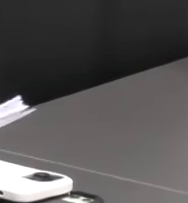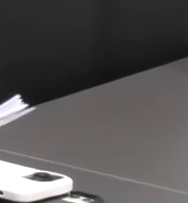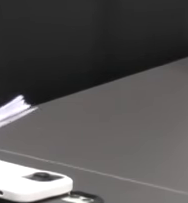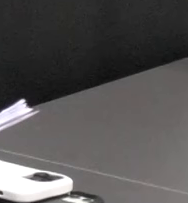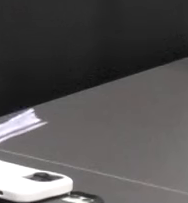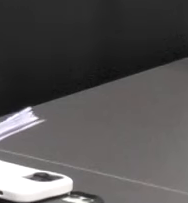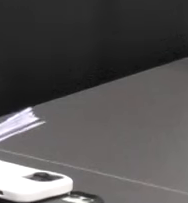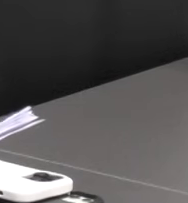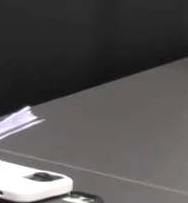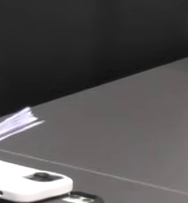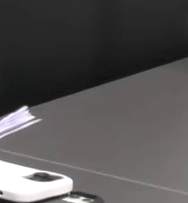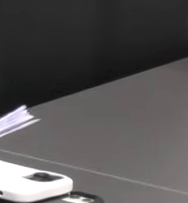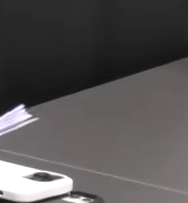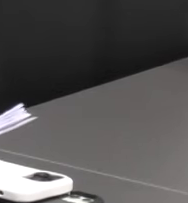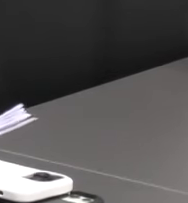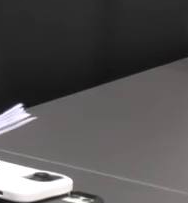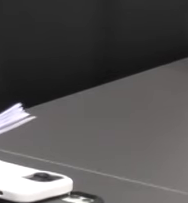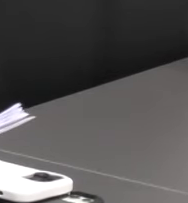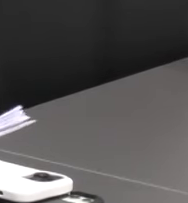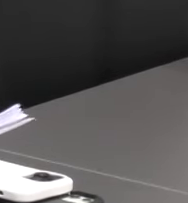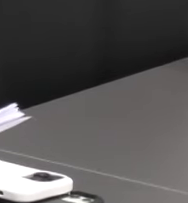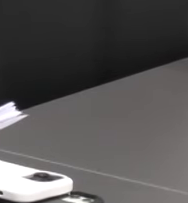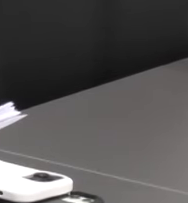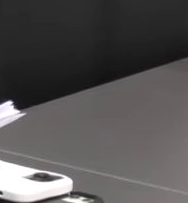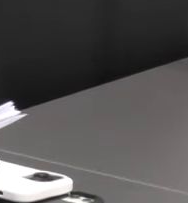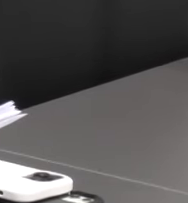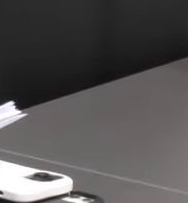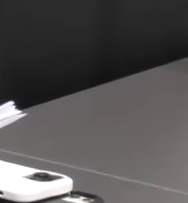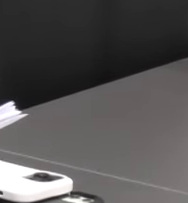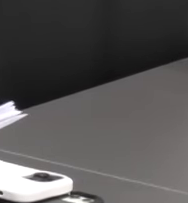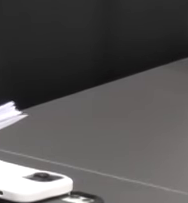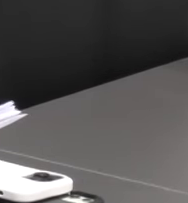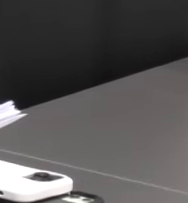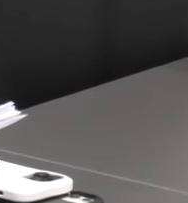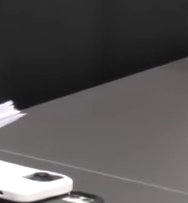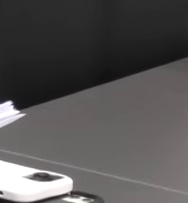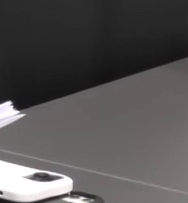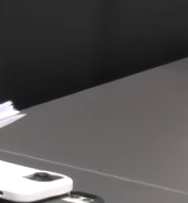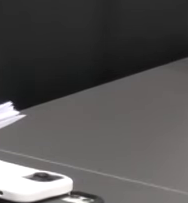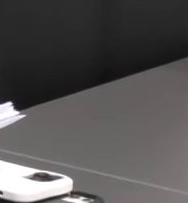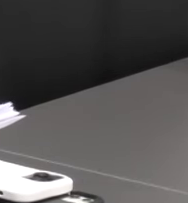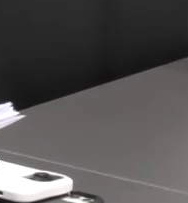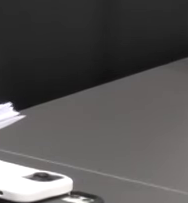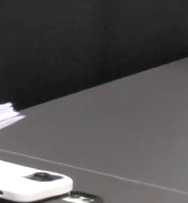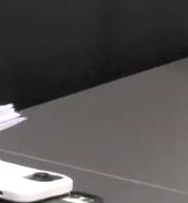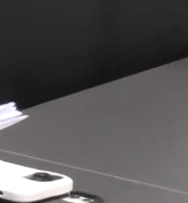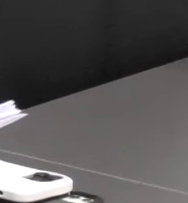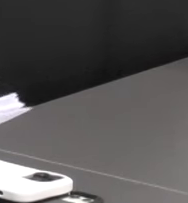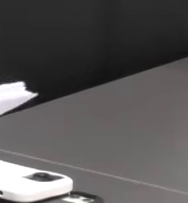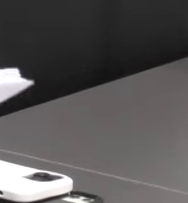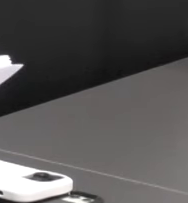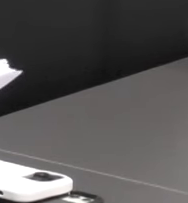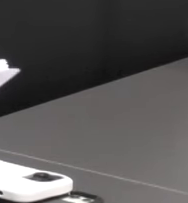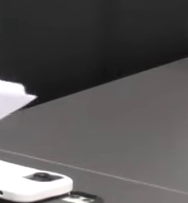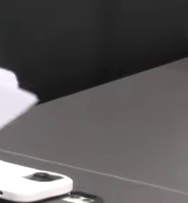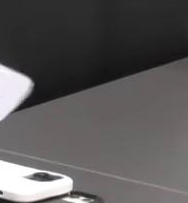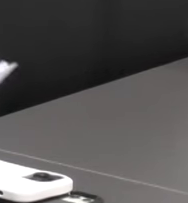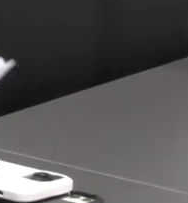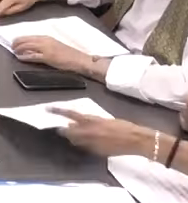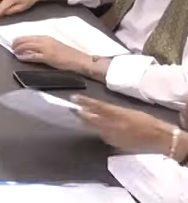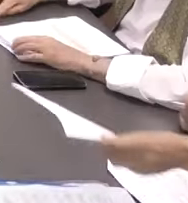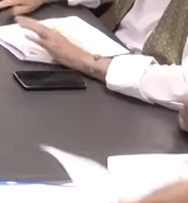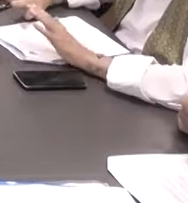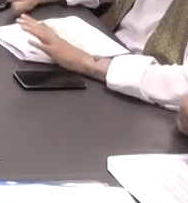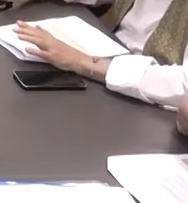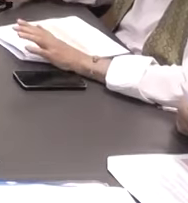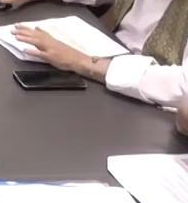serviço essencial na área de saúde. O parecer do deputado Cozzolino é pela constitucionalidade. Em